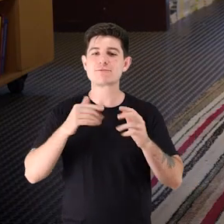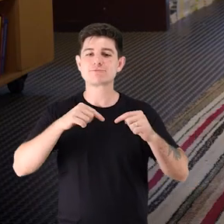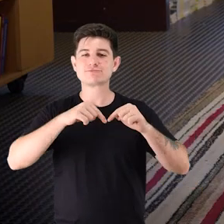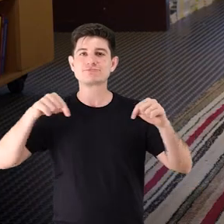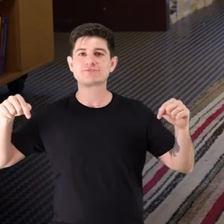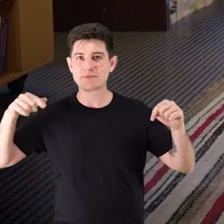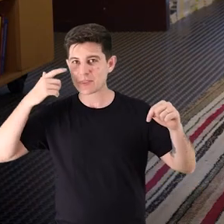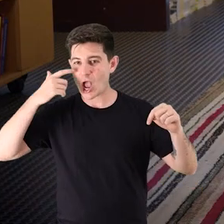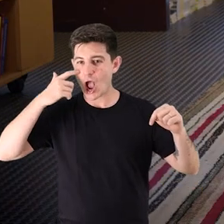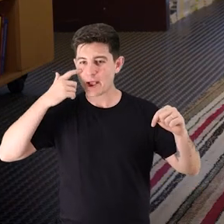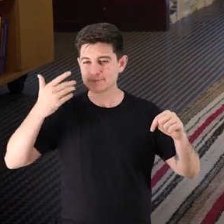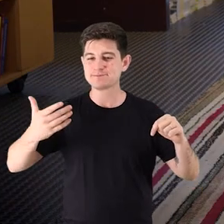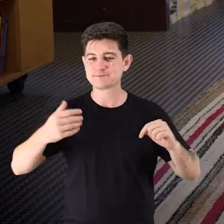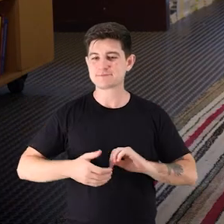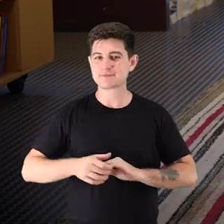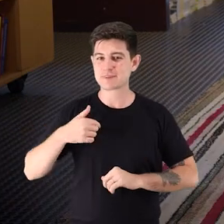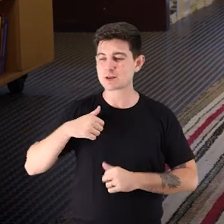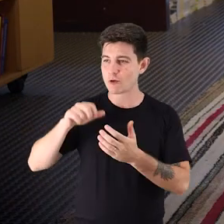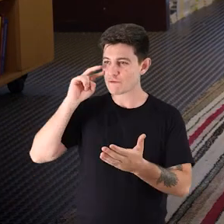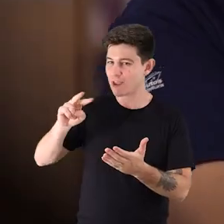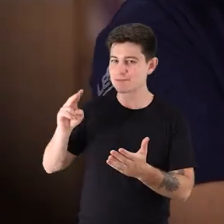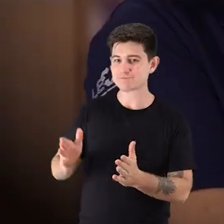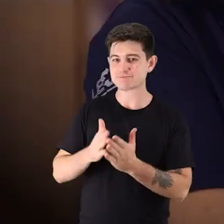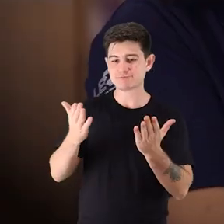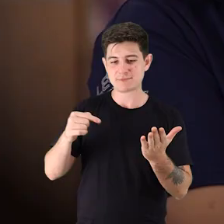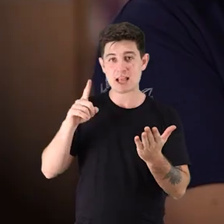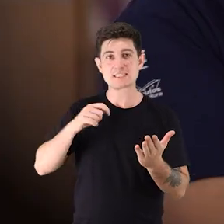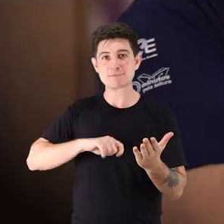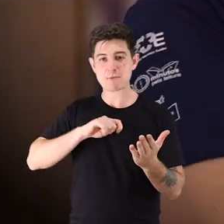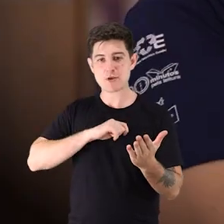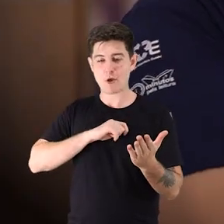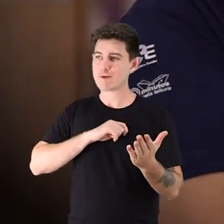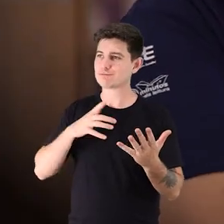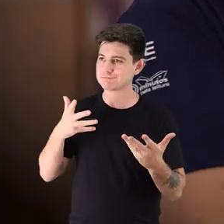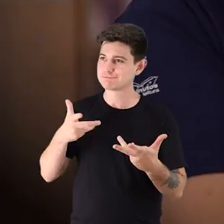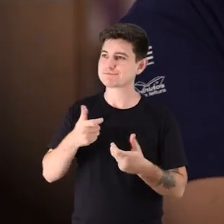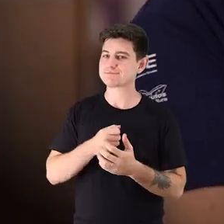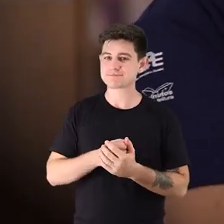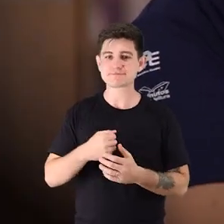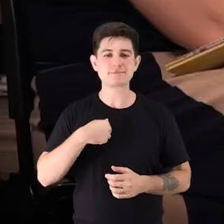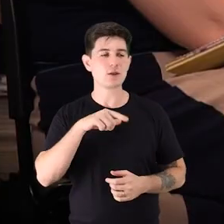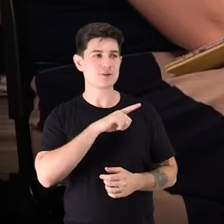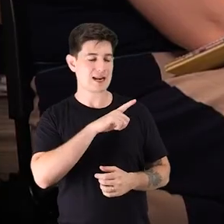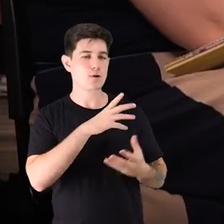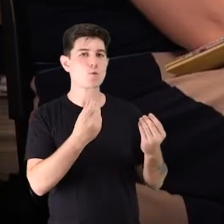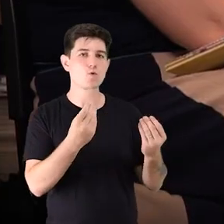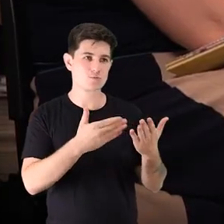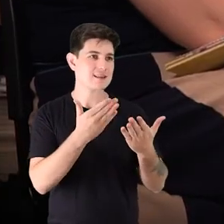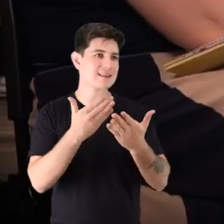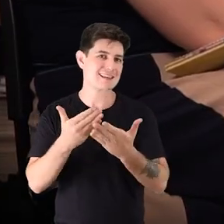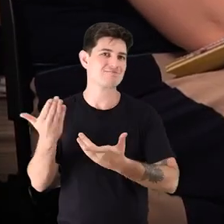La Nina Furacán e o Nino Esponja, que eu estou vendo aqui uma obra em espanhol, que maravilha. Eu tenho muitos